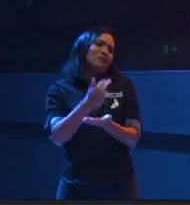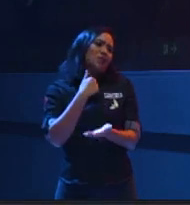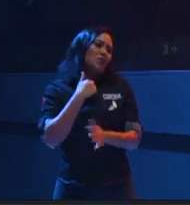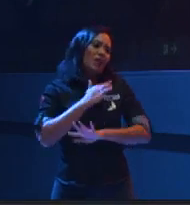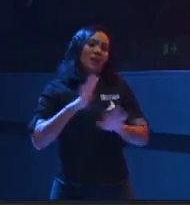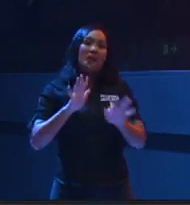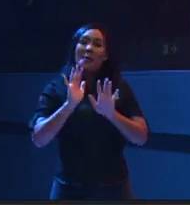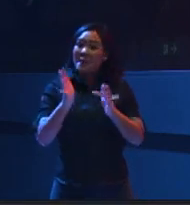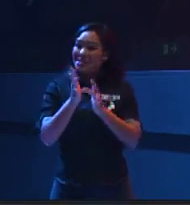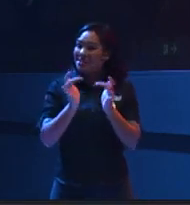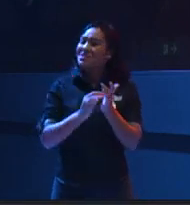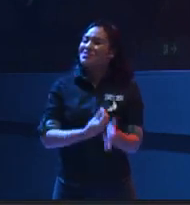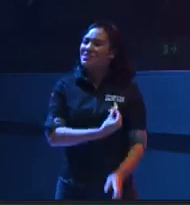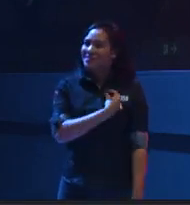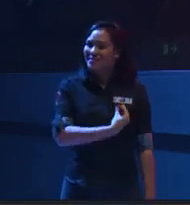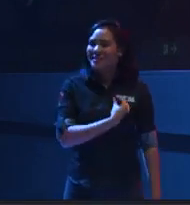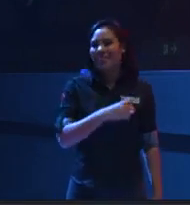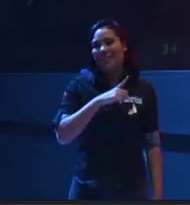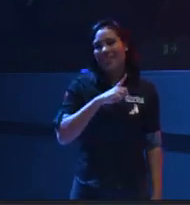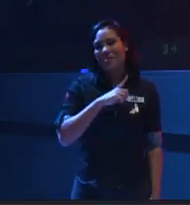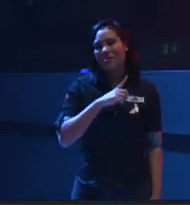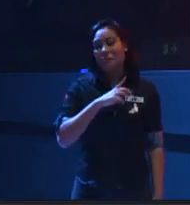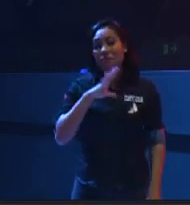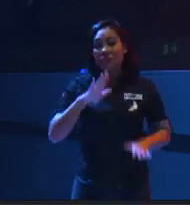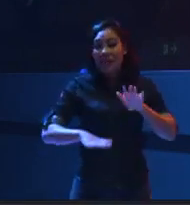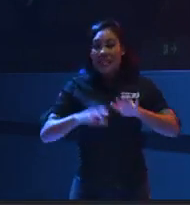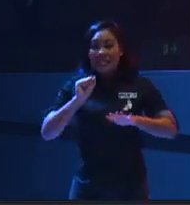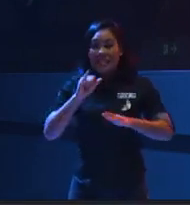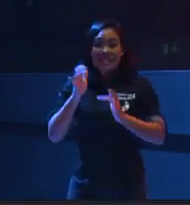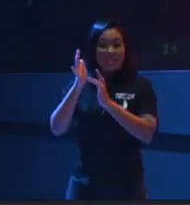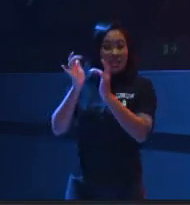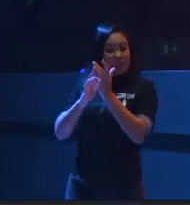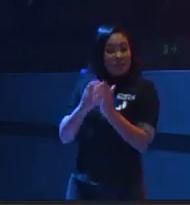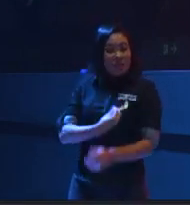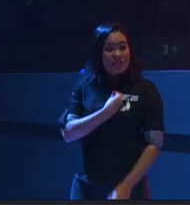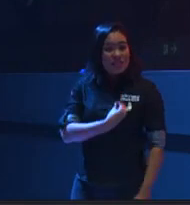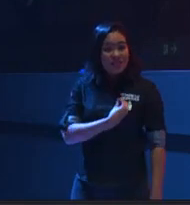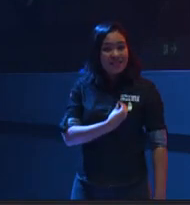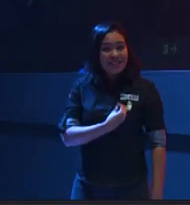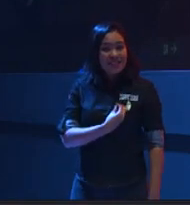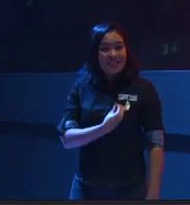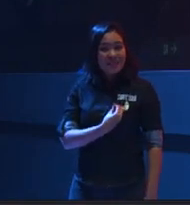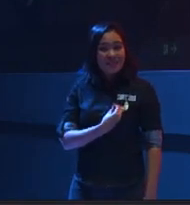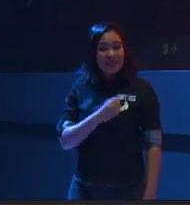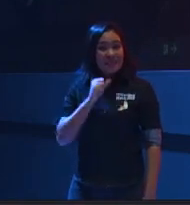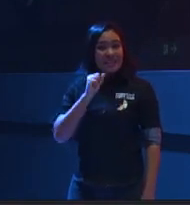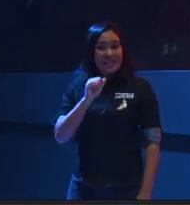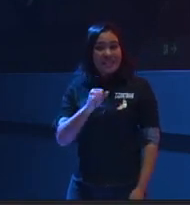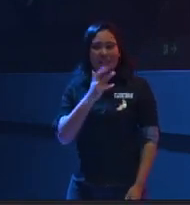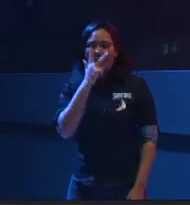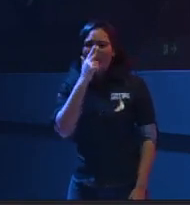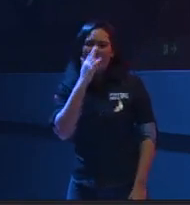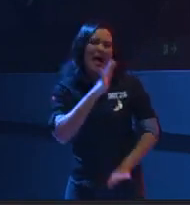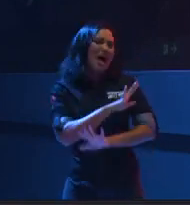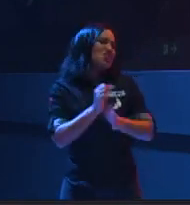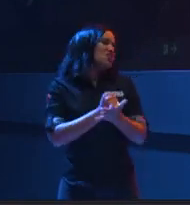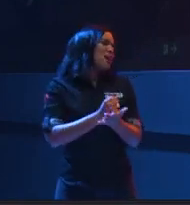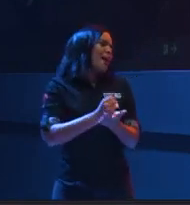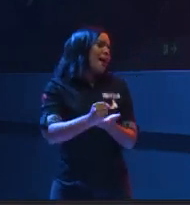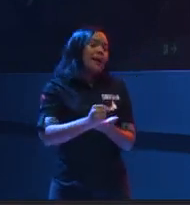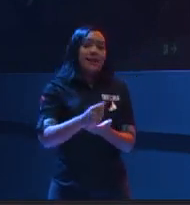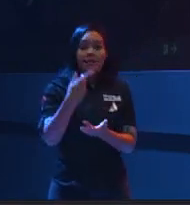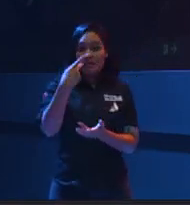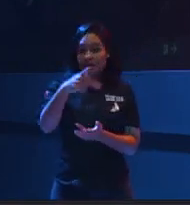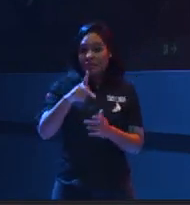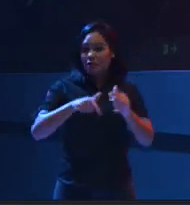bom e quando Jesus está aquilo que parecem solução por ter um emprego aquilo que parece sem solução para tua casa